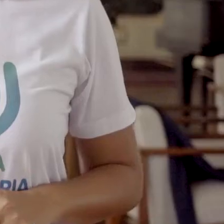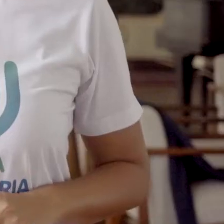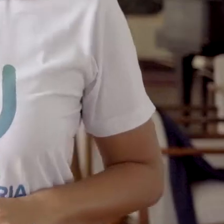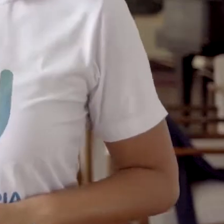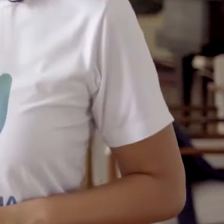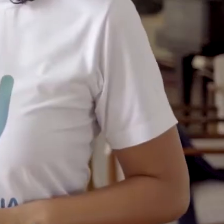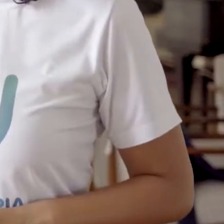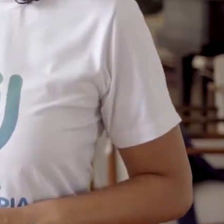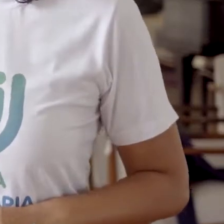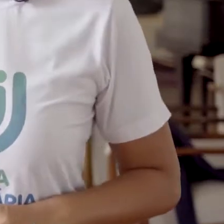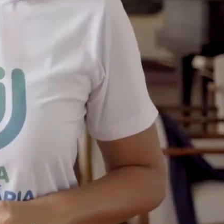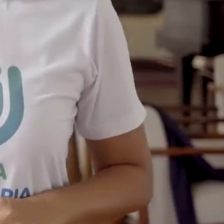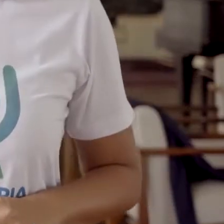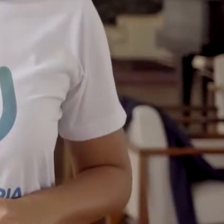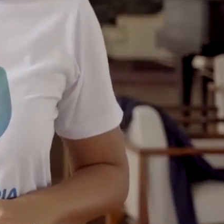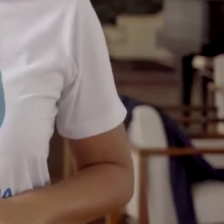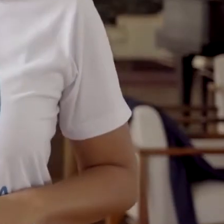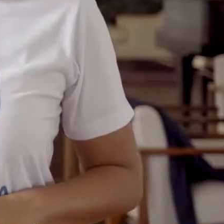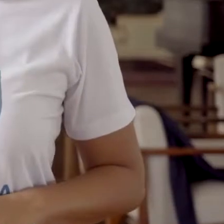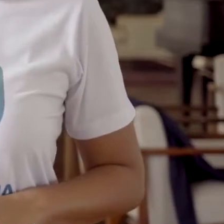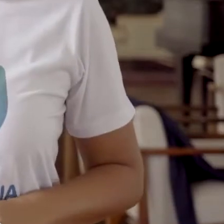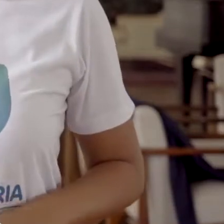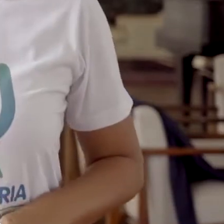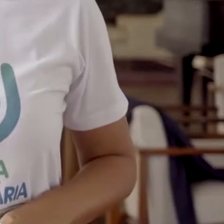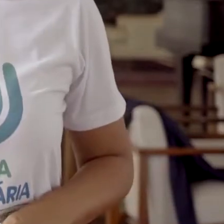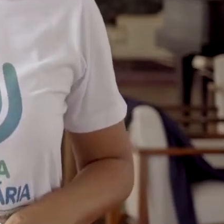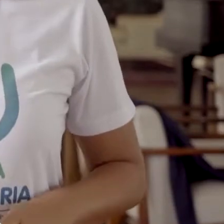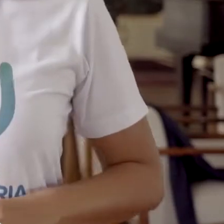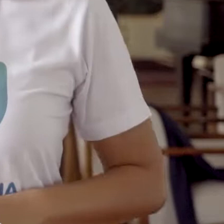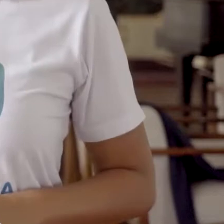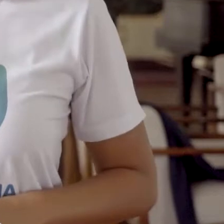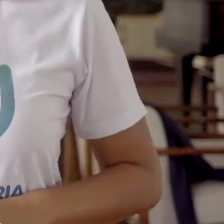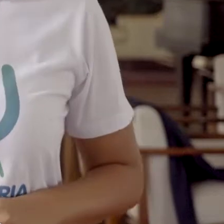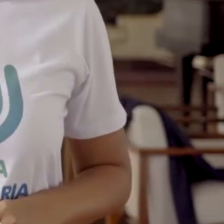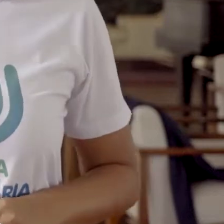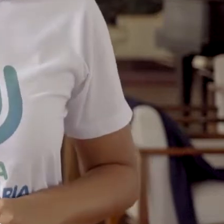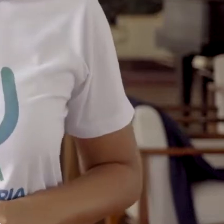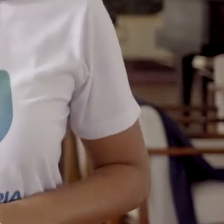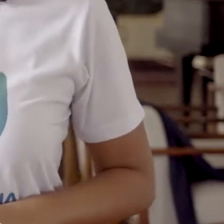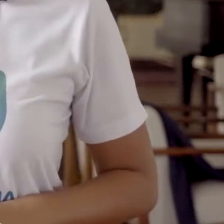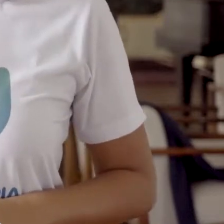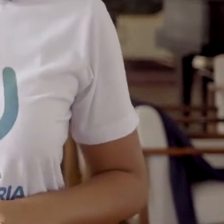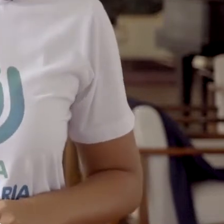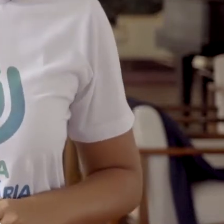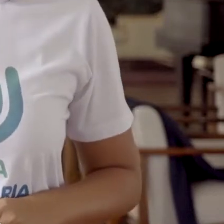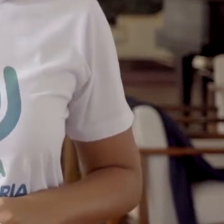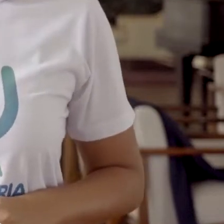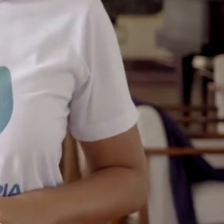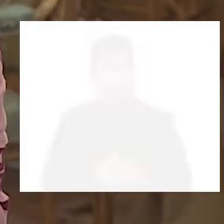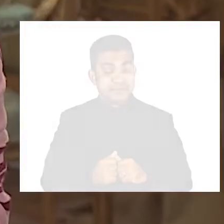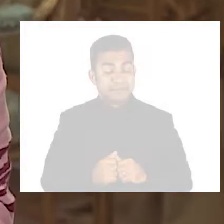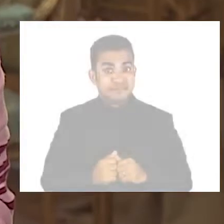E que o número mensal de voluntários e voluntários e voluntários chegam a mais de 862 milhões de pessoas.